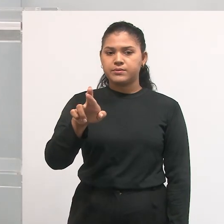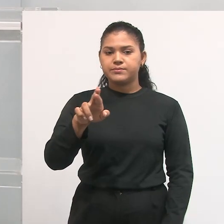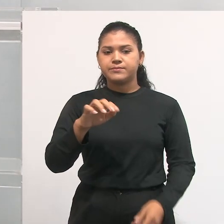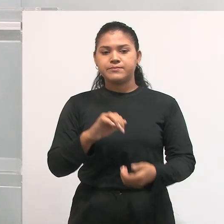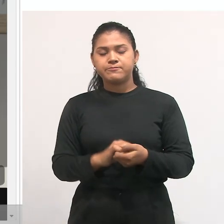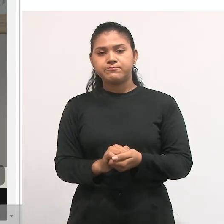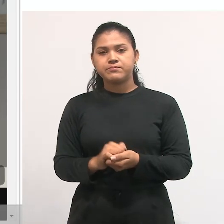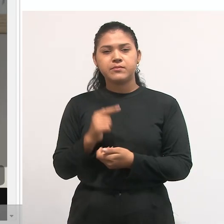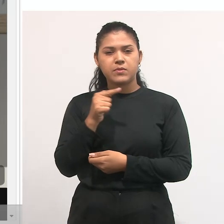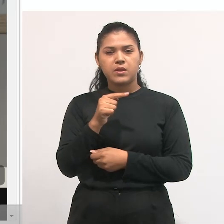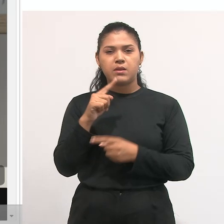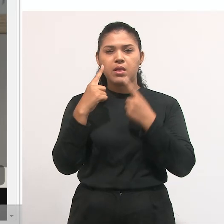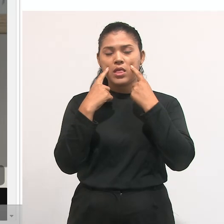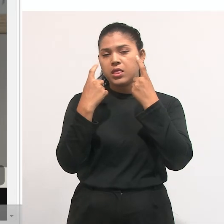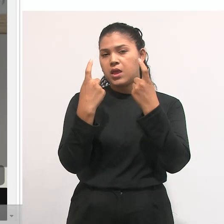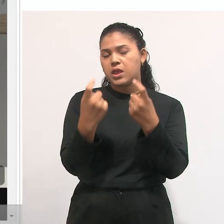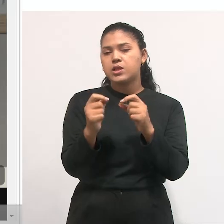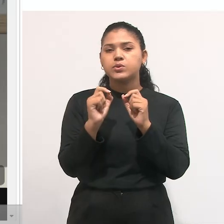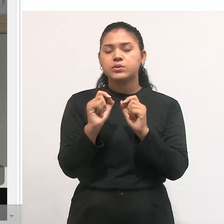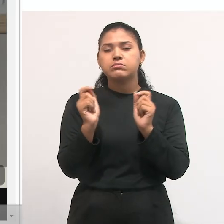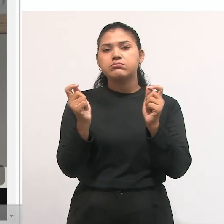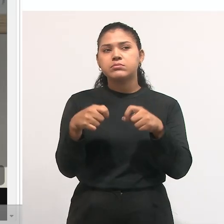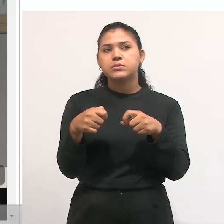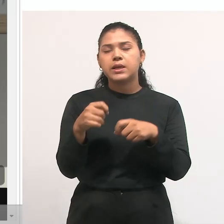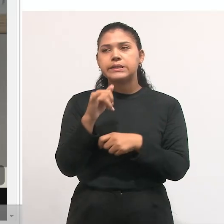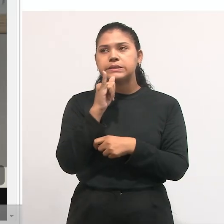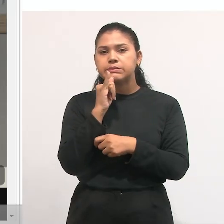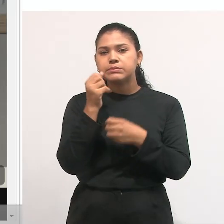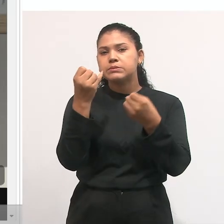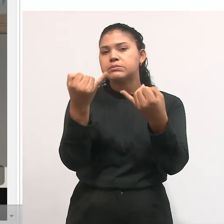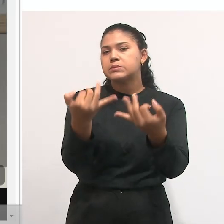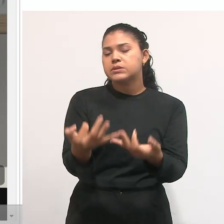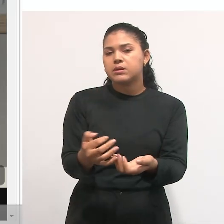aqui do interesse também eu posso exemplificar